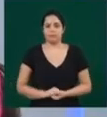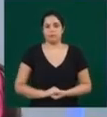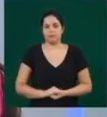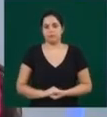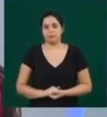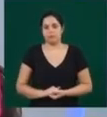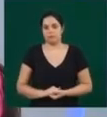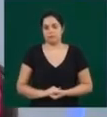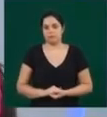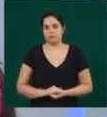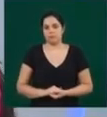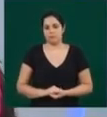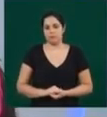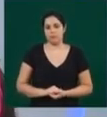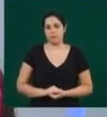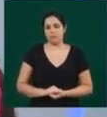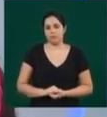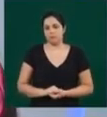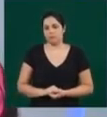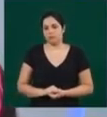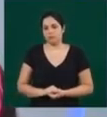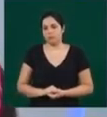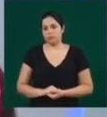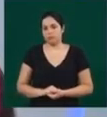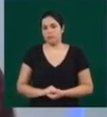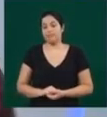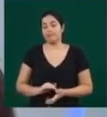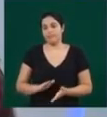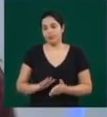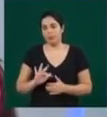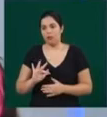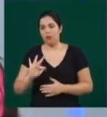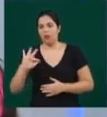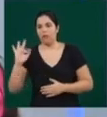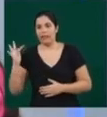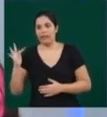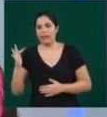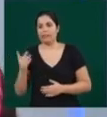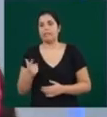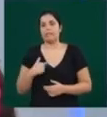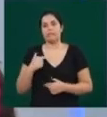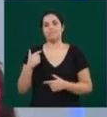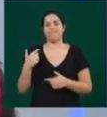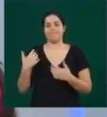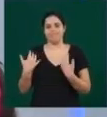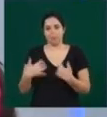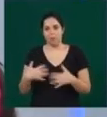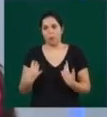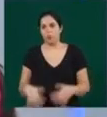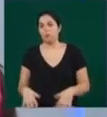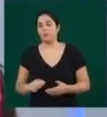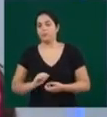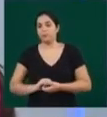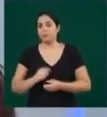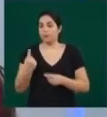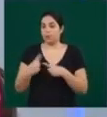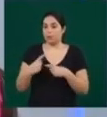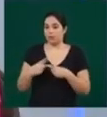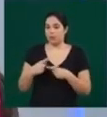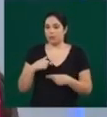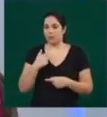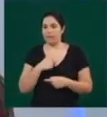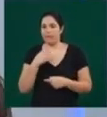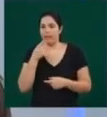que eu caracterize como assédio moral. Nesse caso, é uma situação complicada, porque apesar de a gente falar,